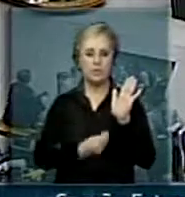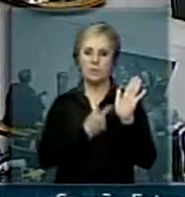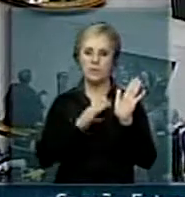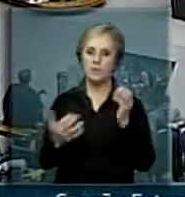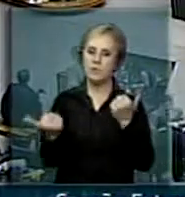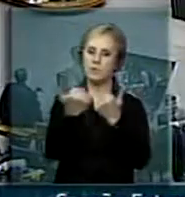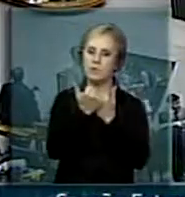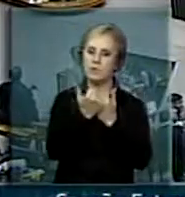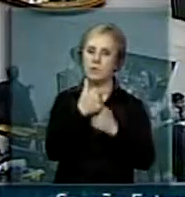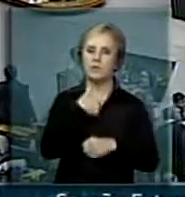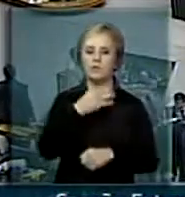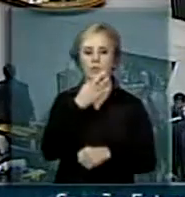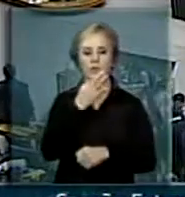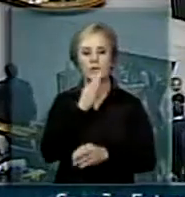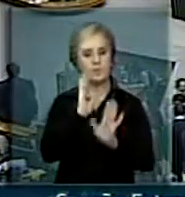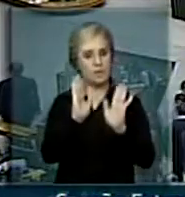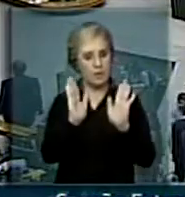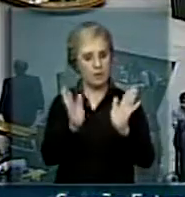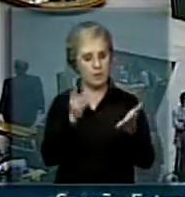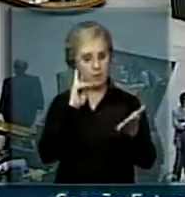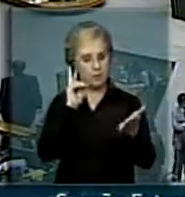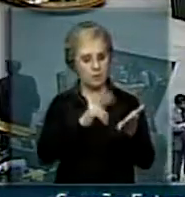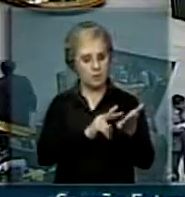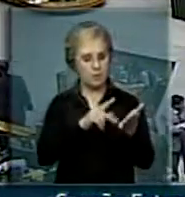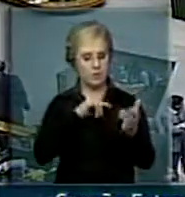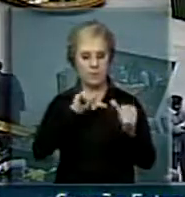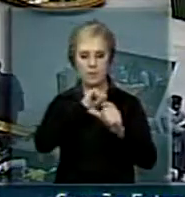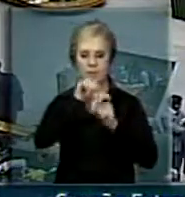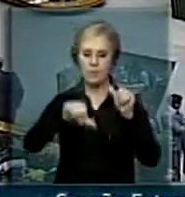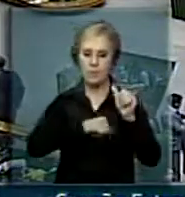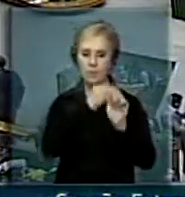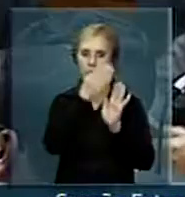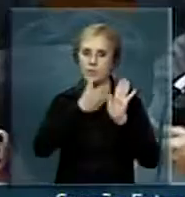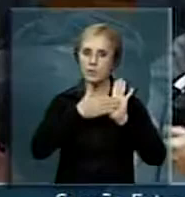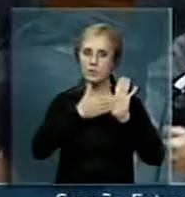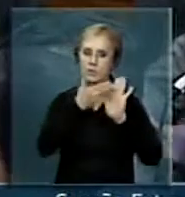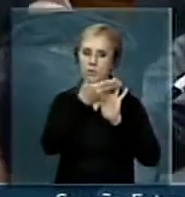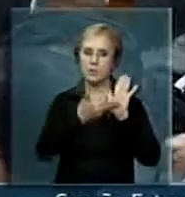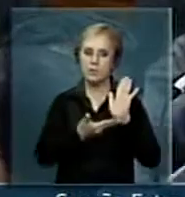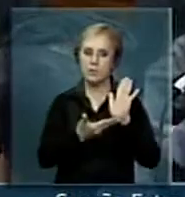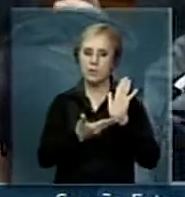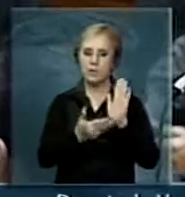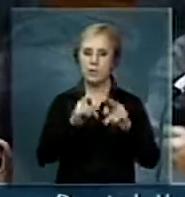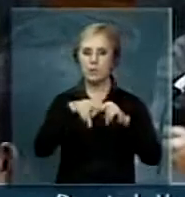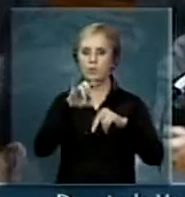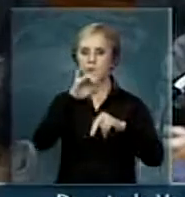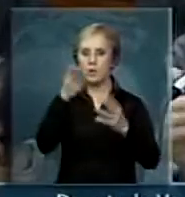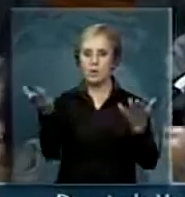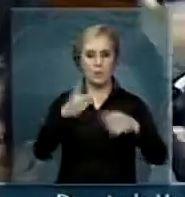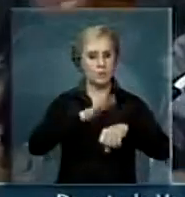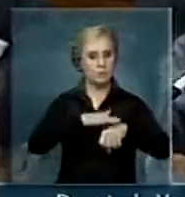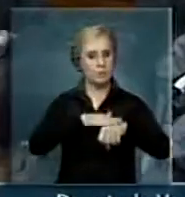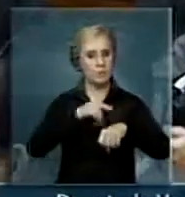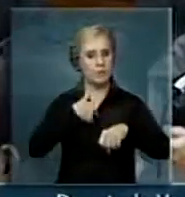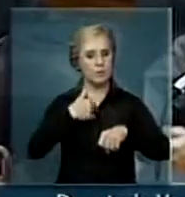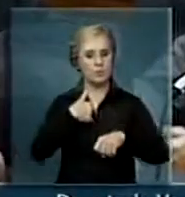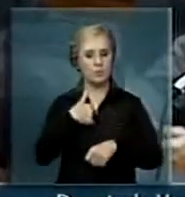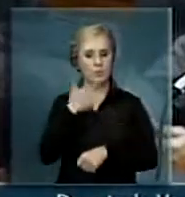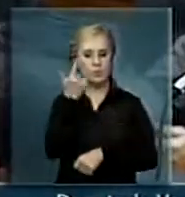Eu tive conhecimento, neste momento, que houve uma mudança nessa proposta. Portanto, só nesse momento eu estou